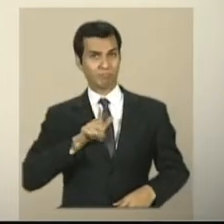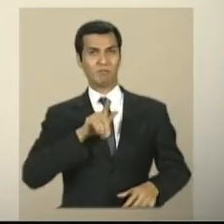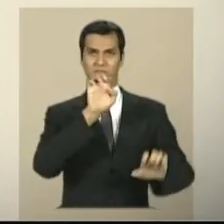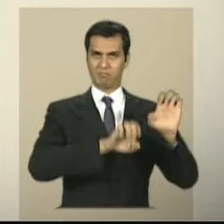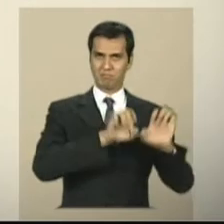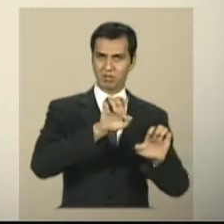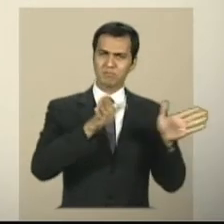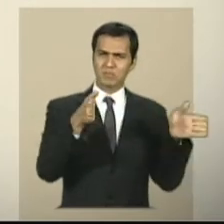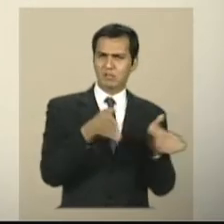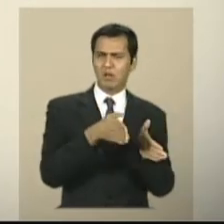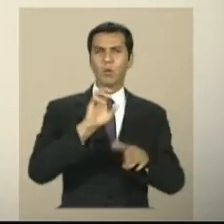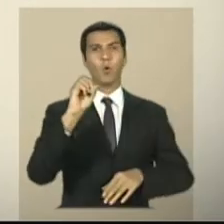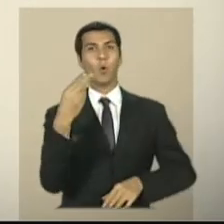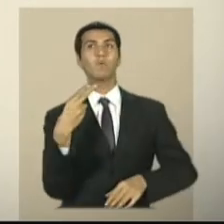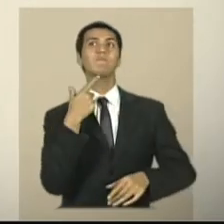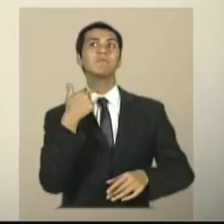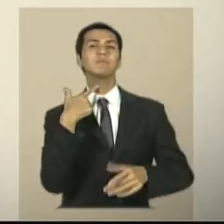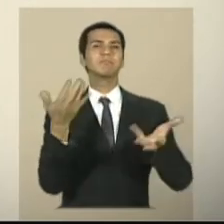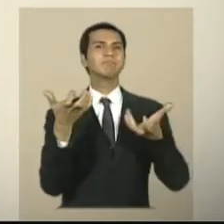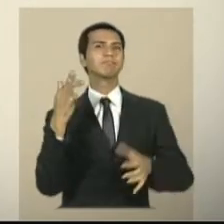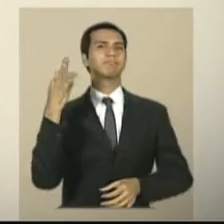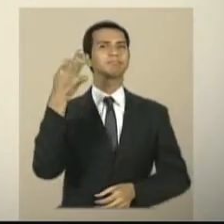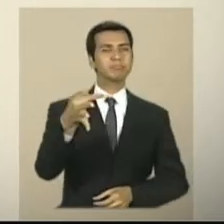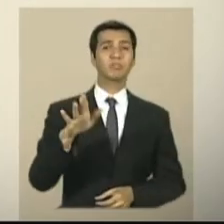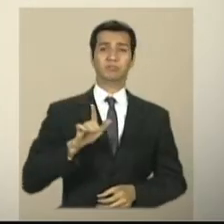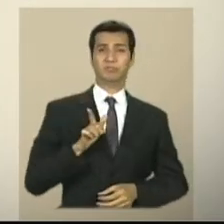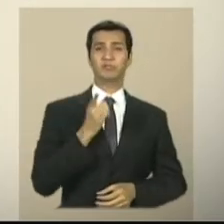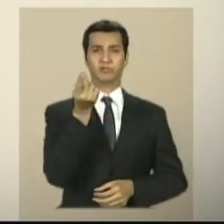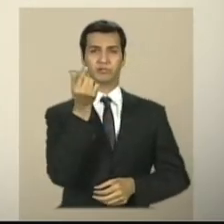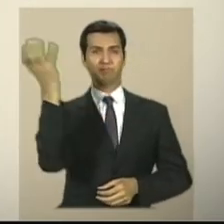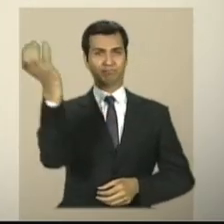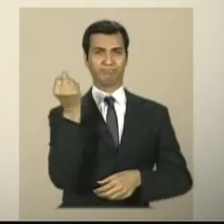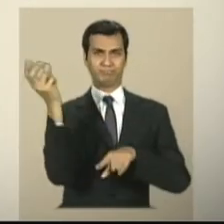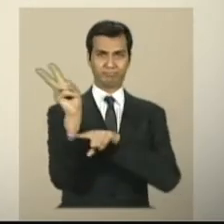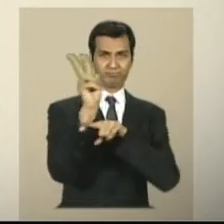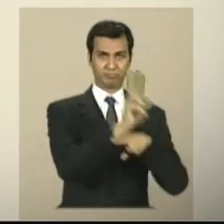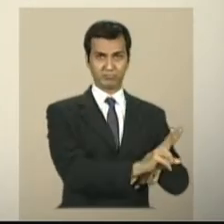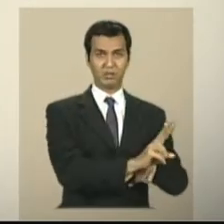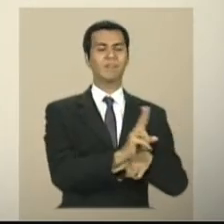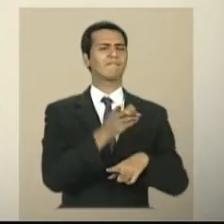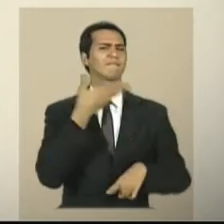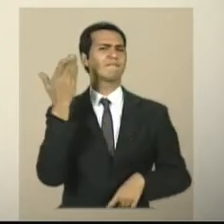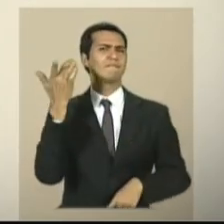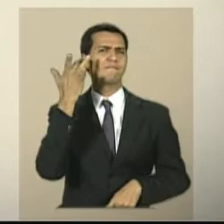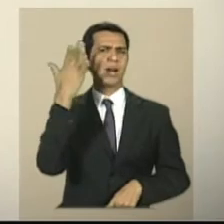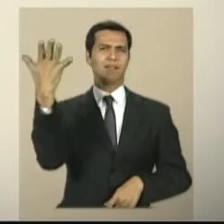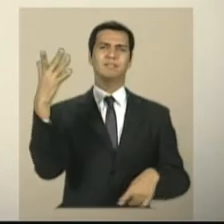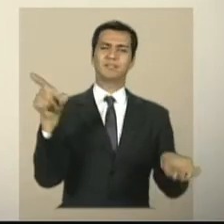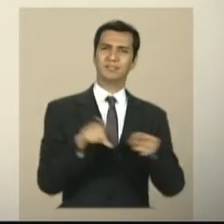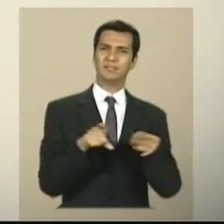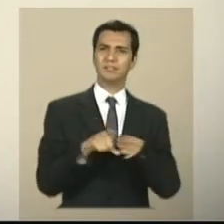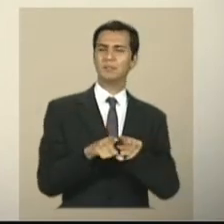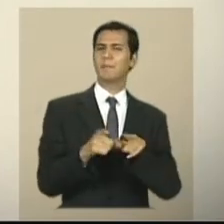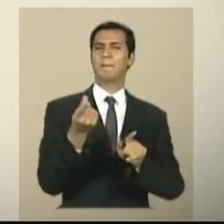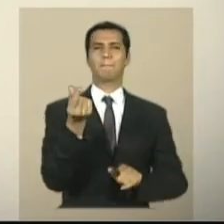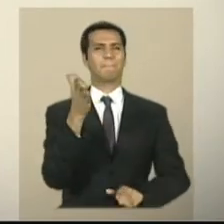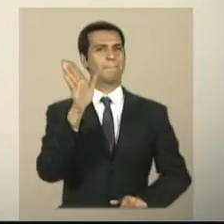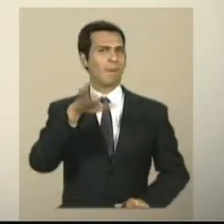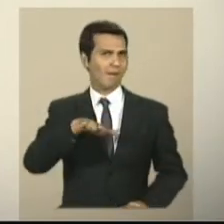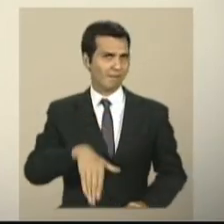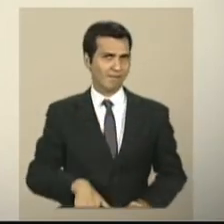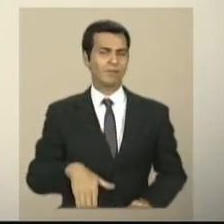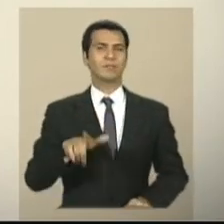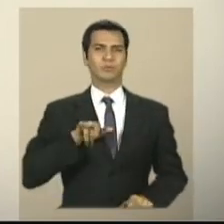ter um pequeno negócio ficou agora muito mais fácil e muito mais barato a partir de agora